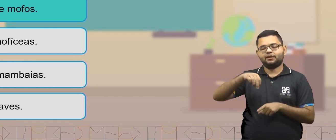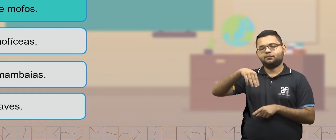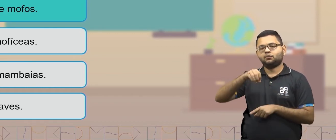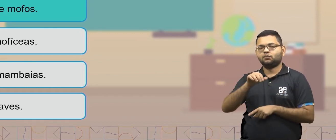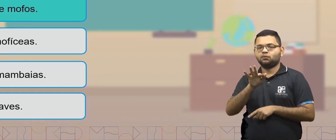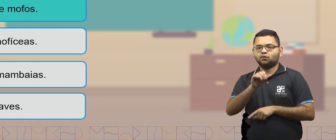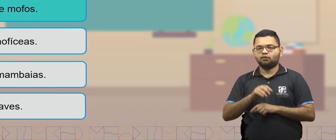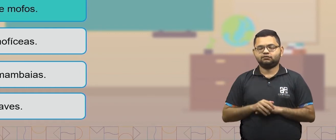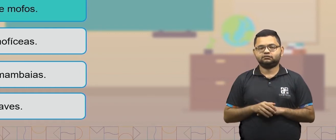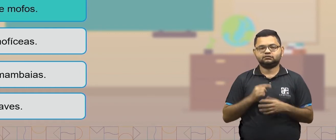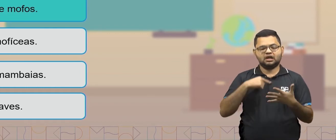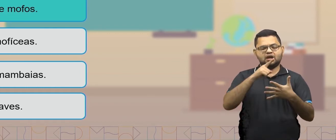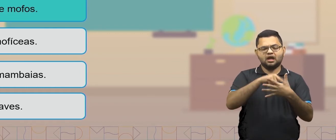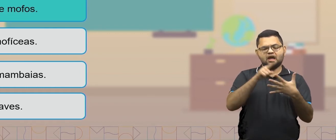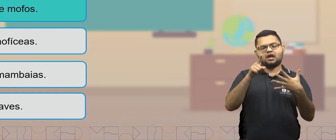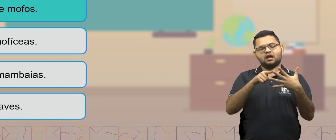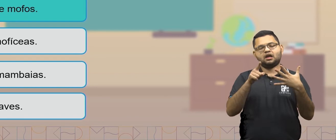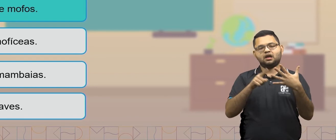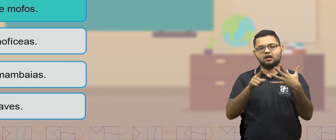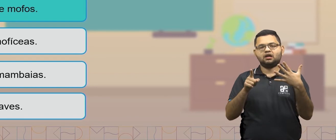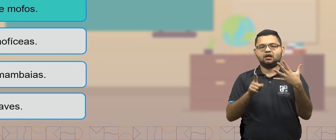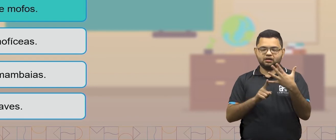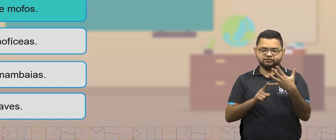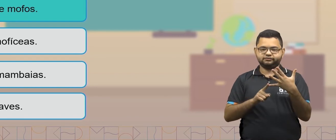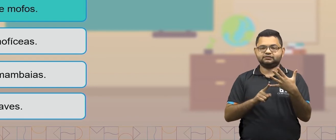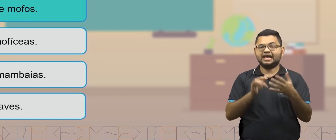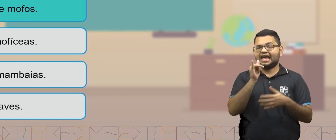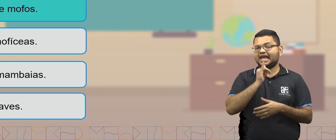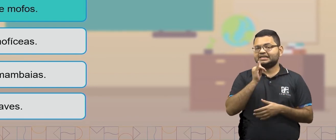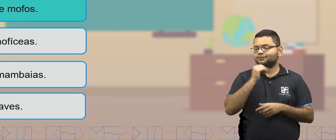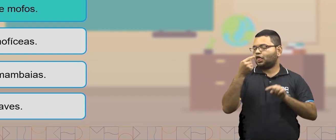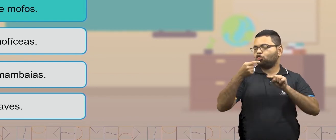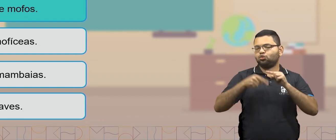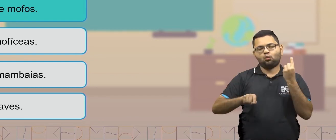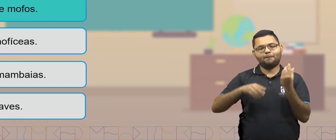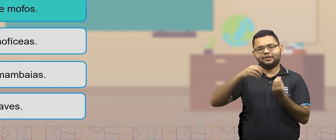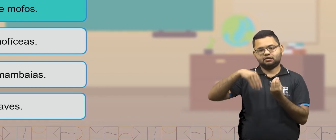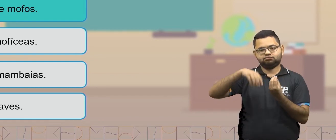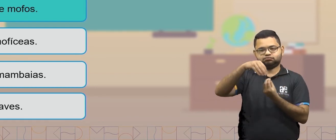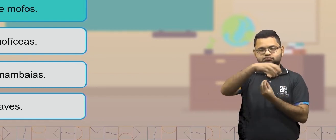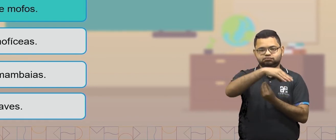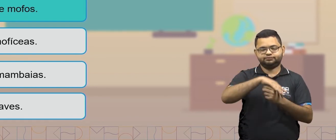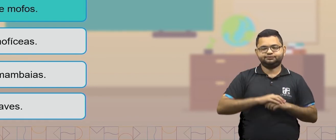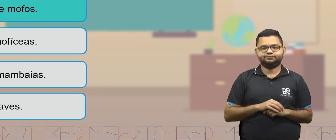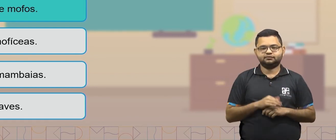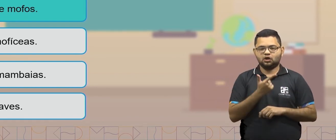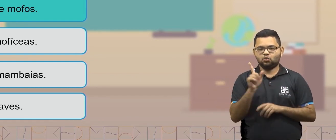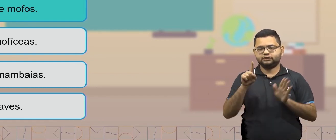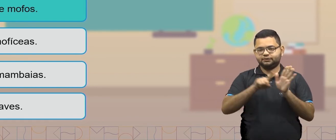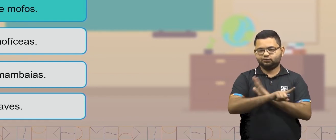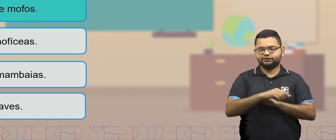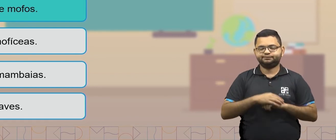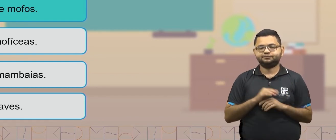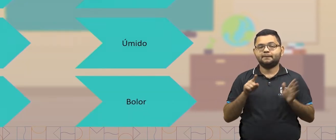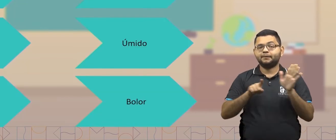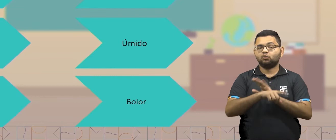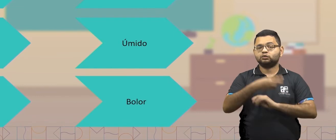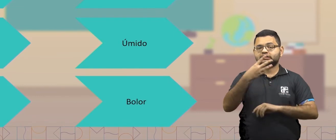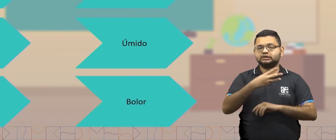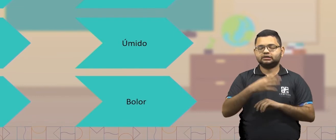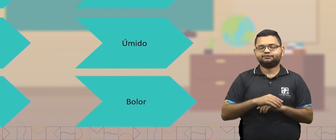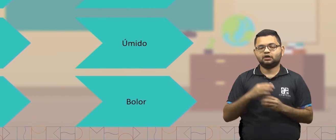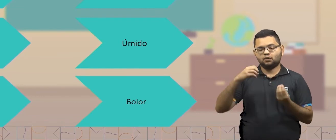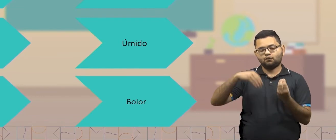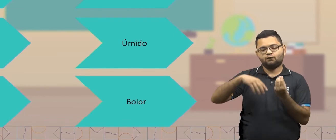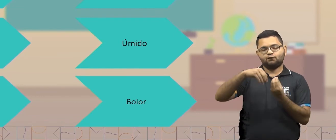mofos. Todas as outras alternativas possuem exemplos que não são fungos. Vamos à atividade número 3.